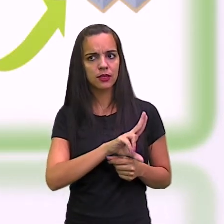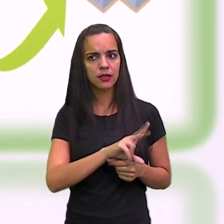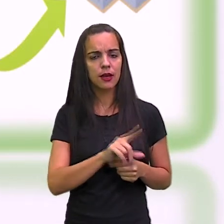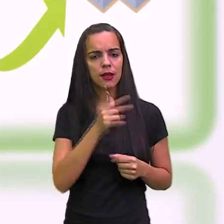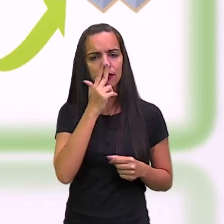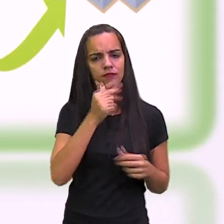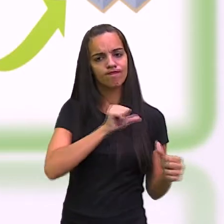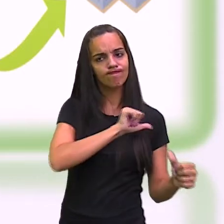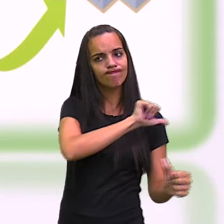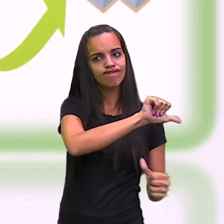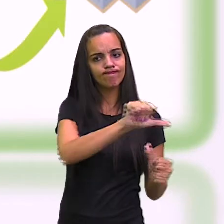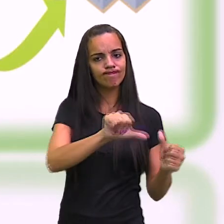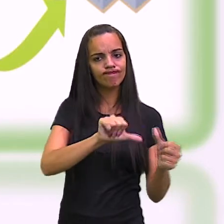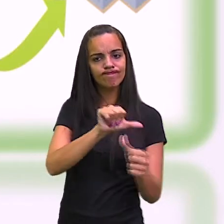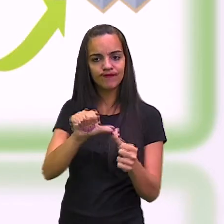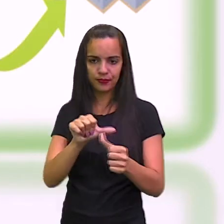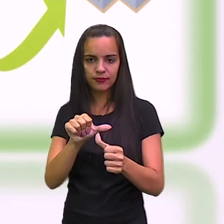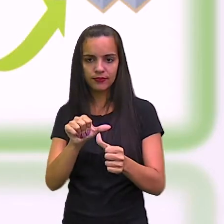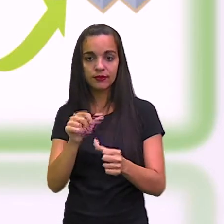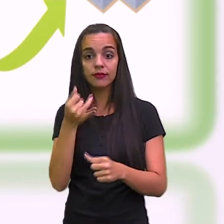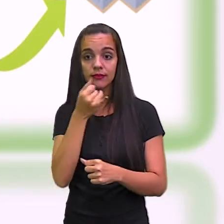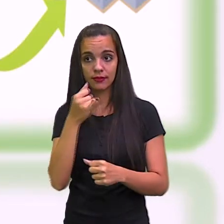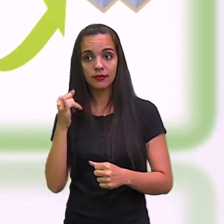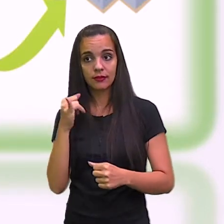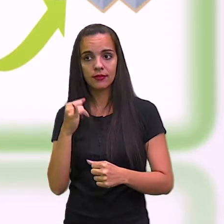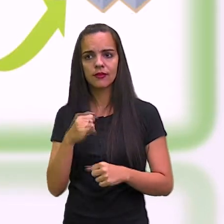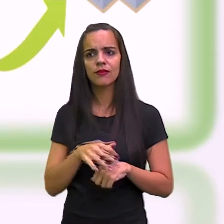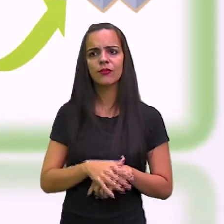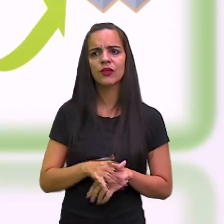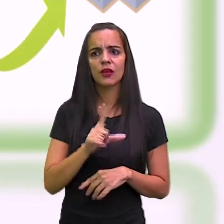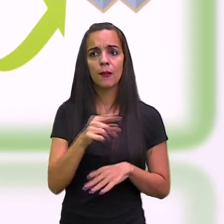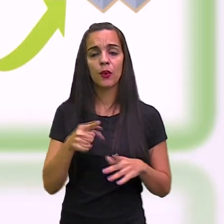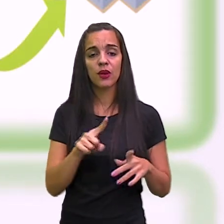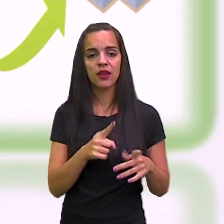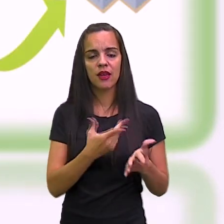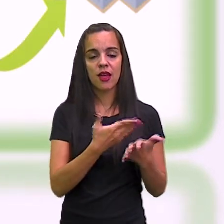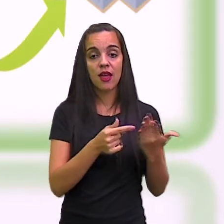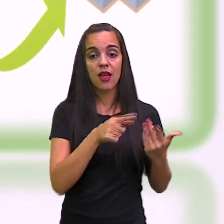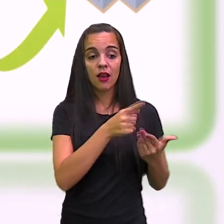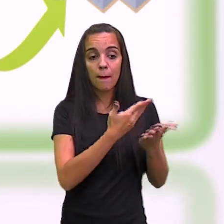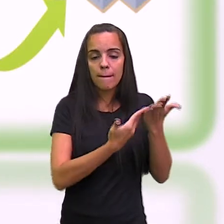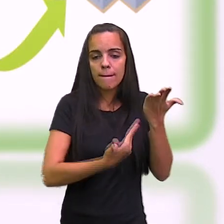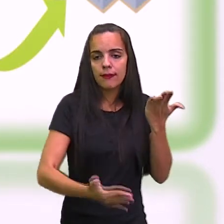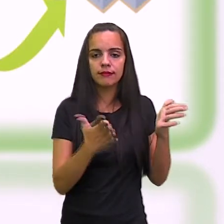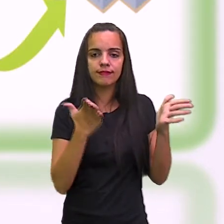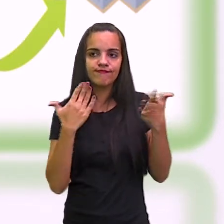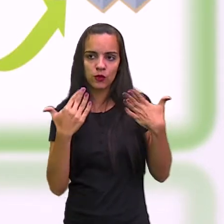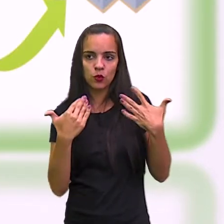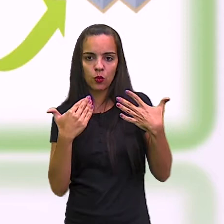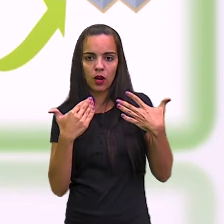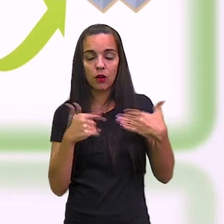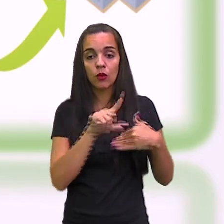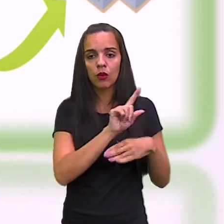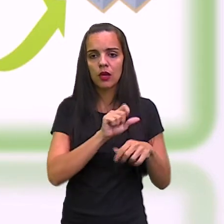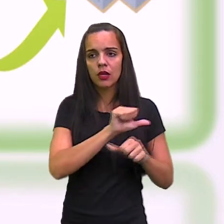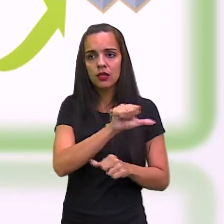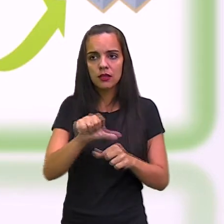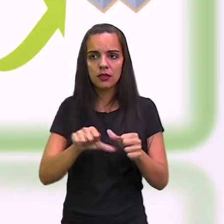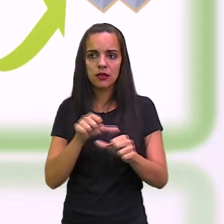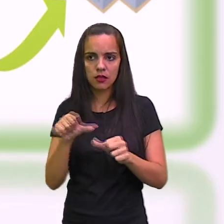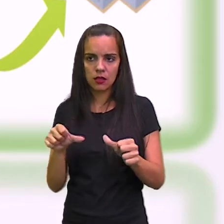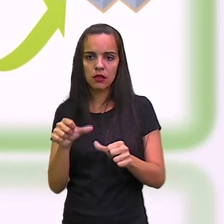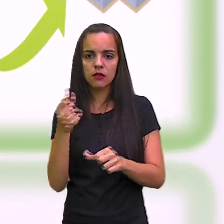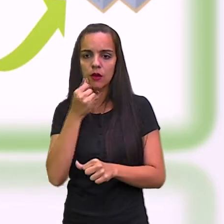as termoelétricas, que vai converter o calor da queima do material orgânico